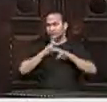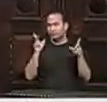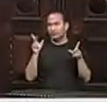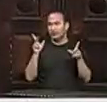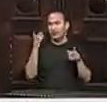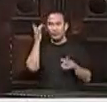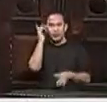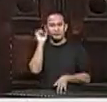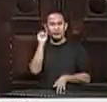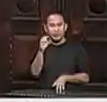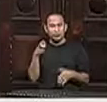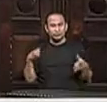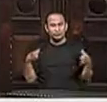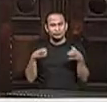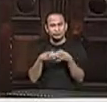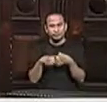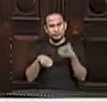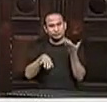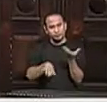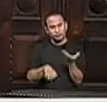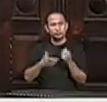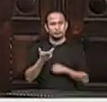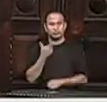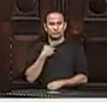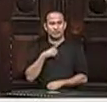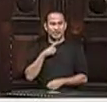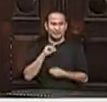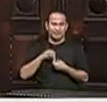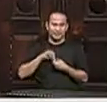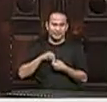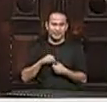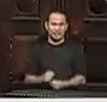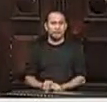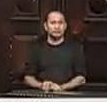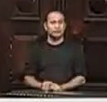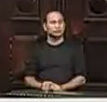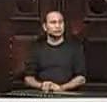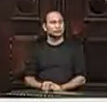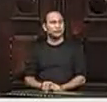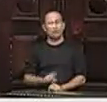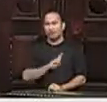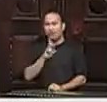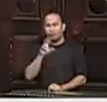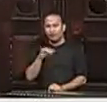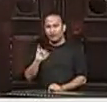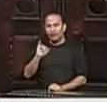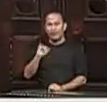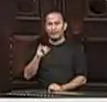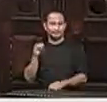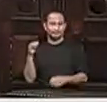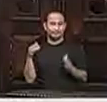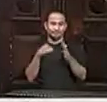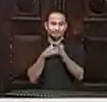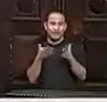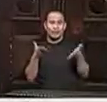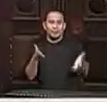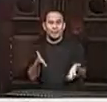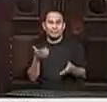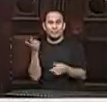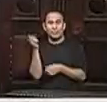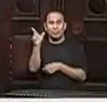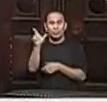Congresso Nacional, nessa regulamentação que deverá ser feita pela Comissão Especial, não vai chegar a esse ponto ainda. Mas a